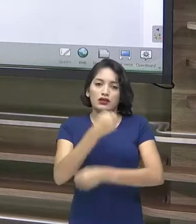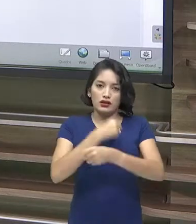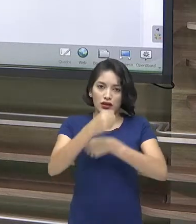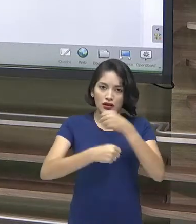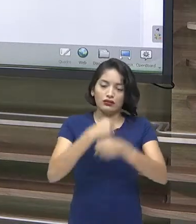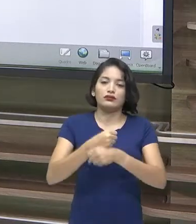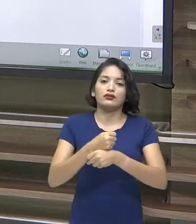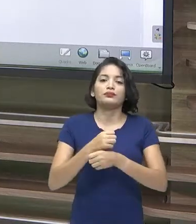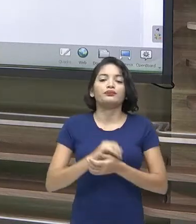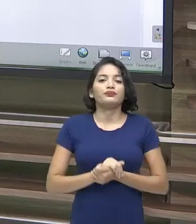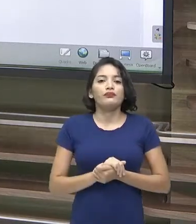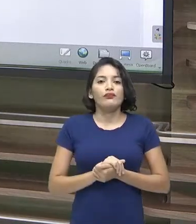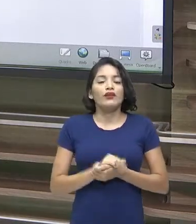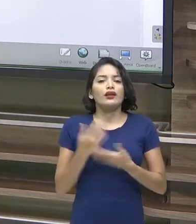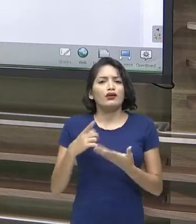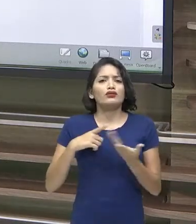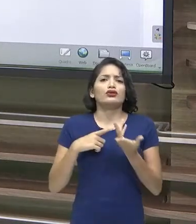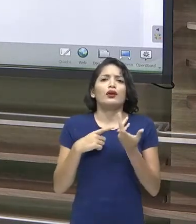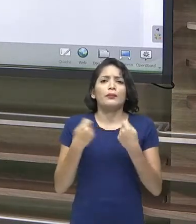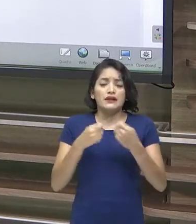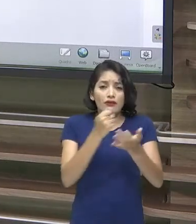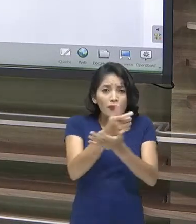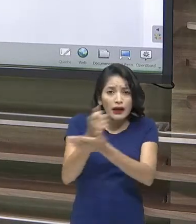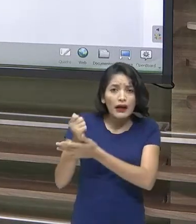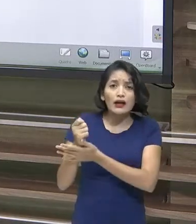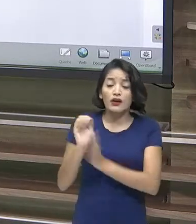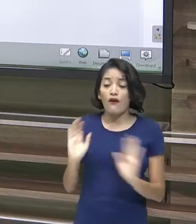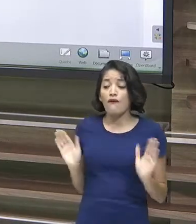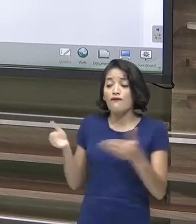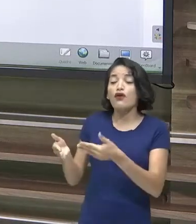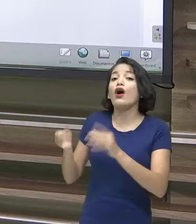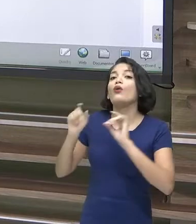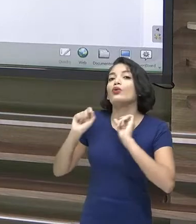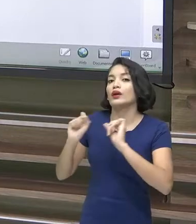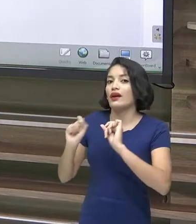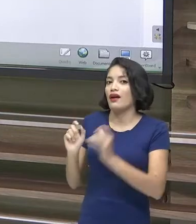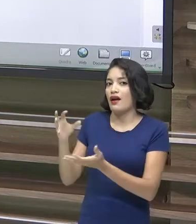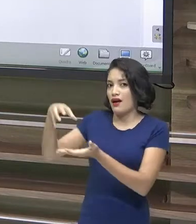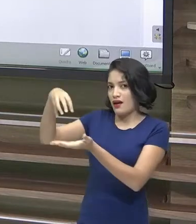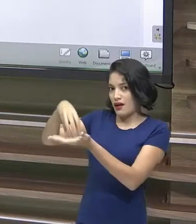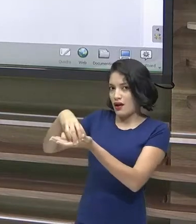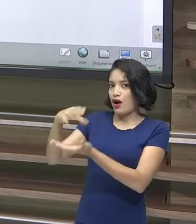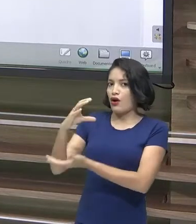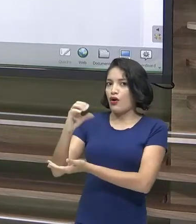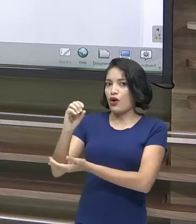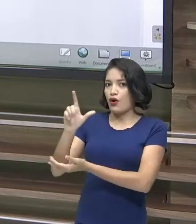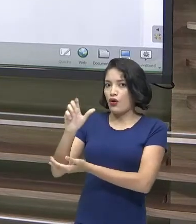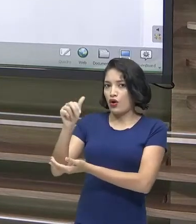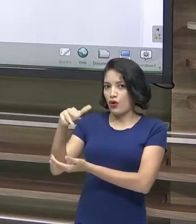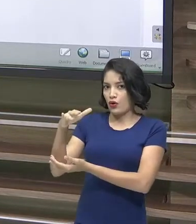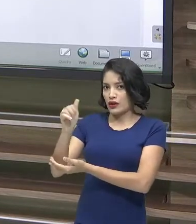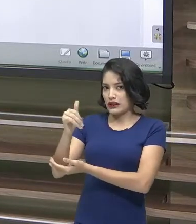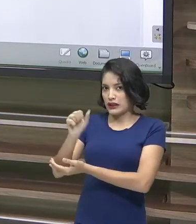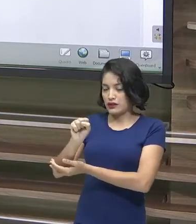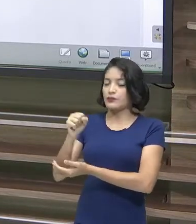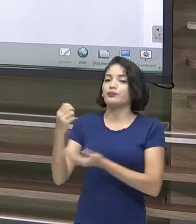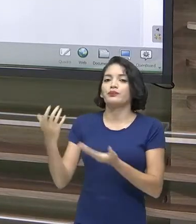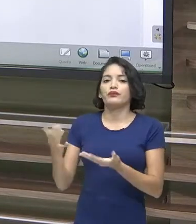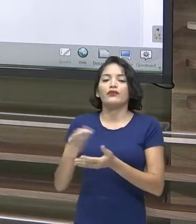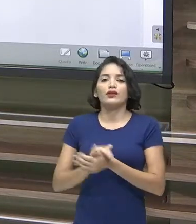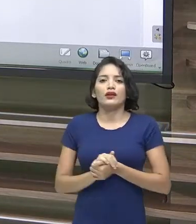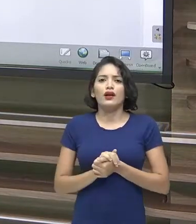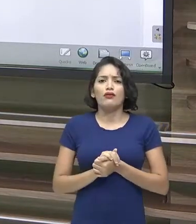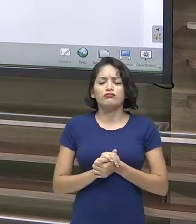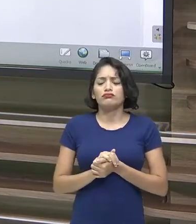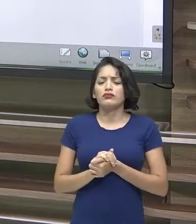que vão fazer com que eles voltem seus olhos para onde? Para as suas colônias. Então, o que nós vamos fazer? Nós vamos